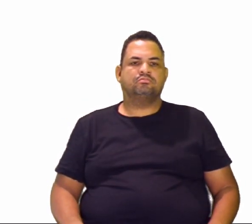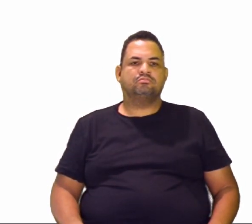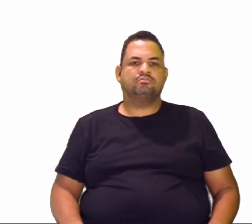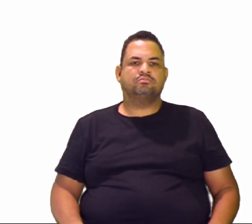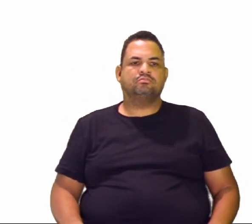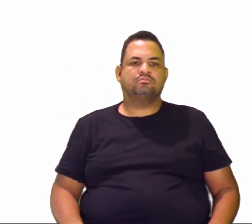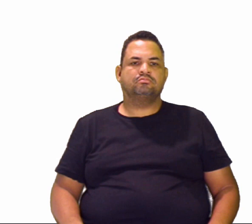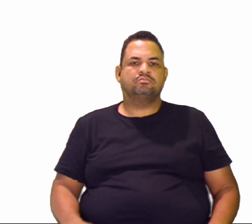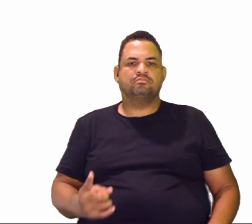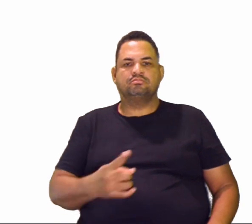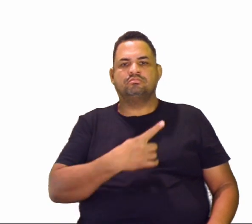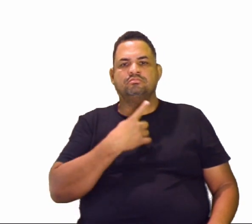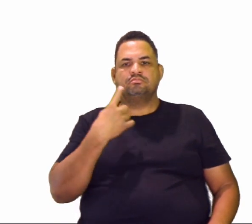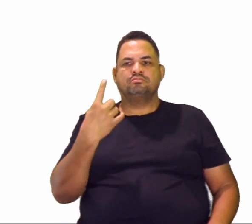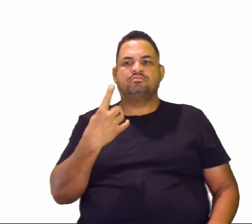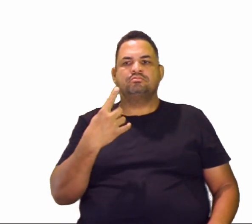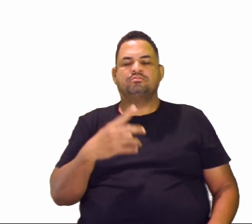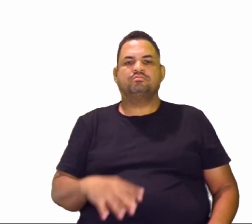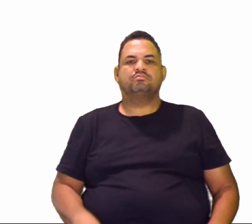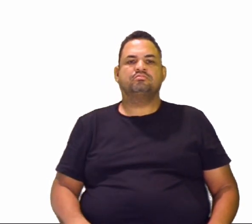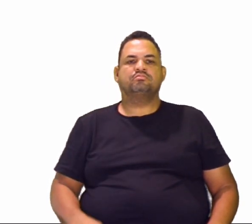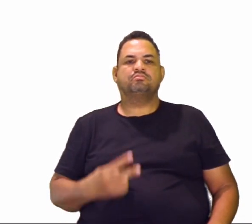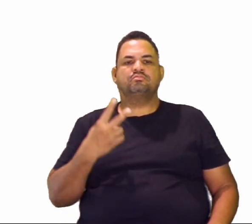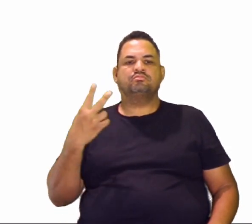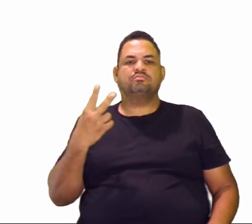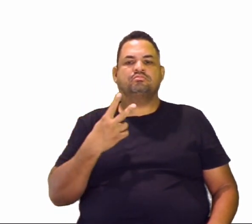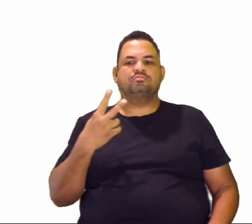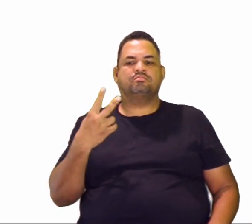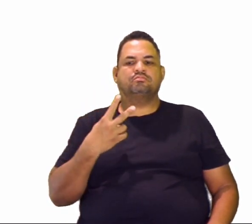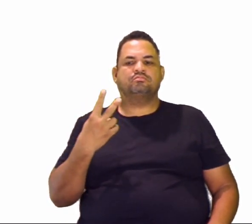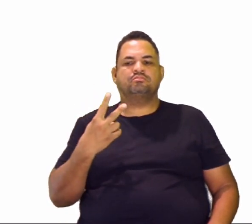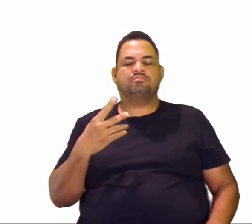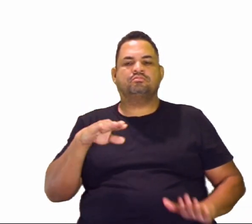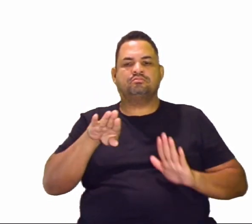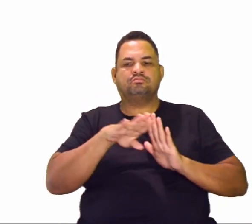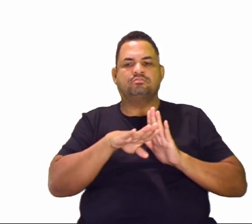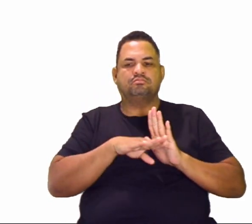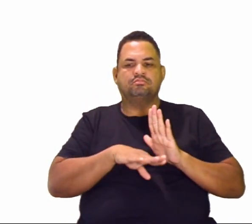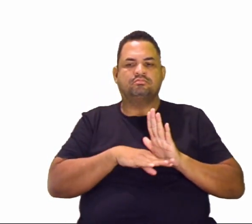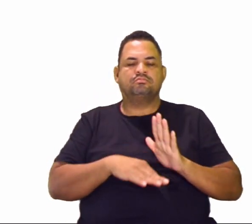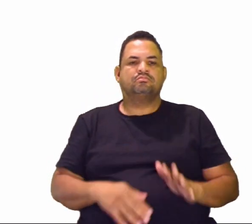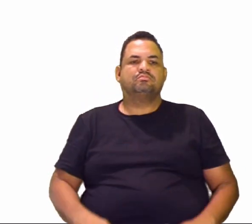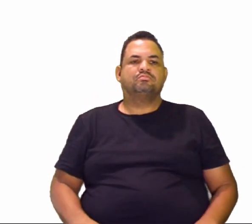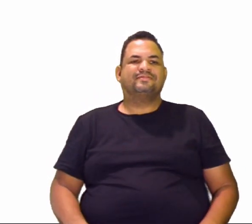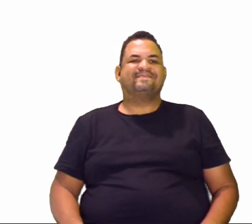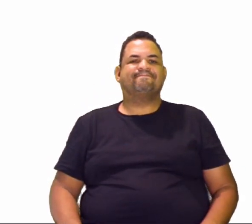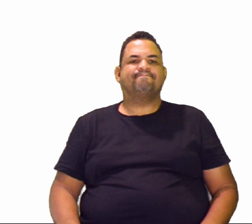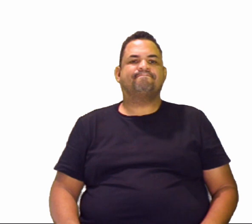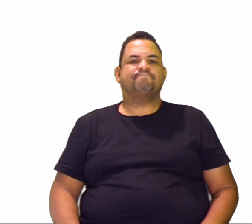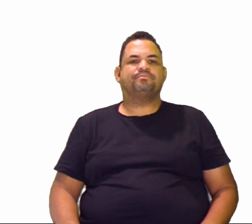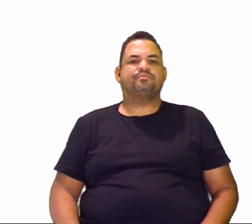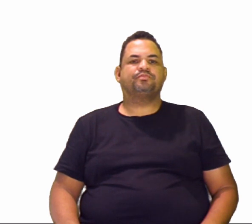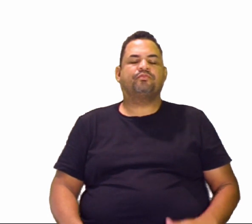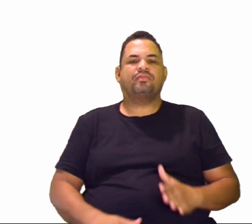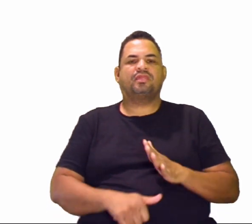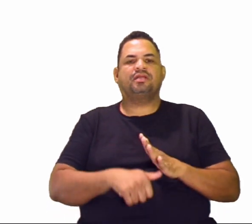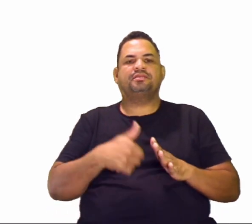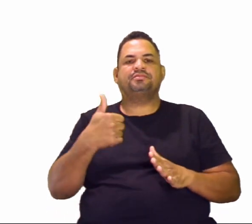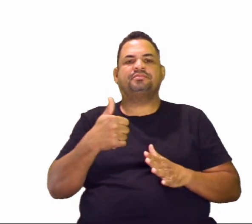agora nós partiremos para o segundo passo, que nesse segundo passo será,